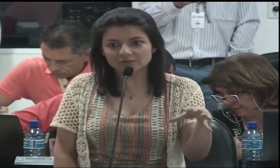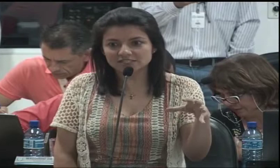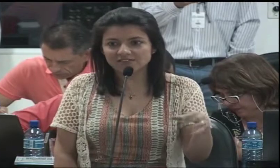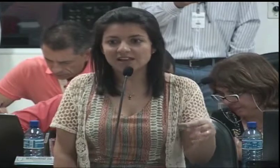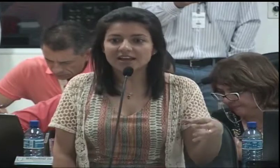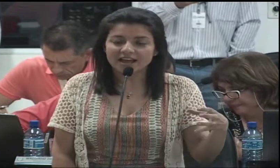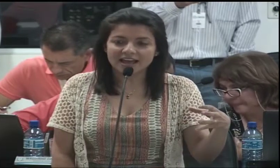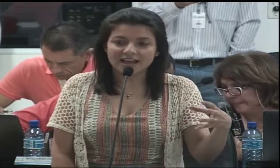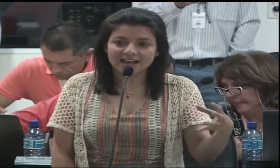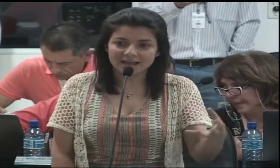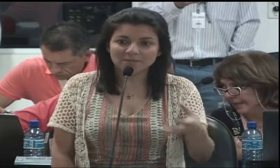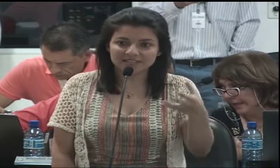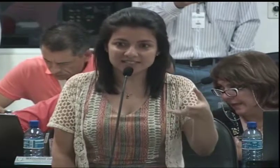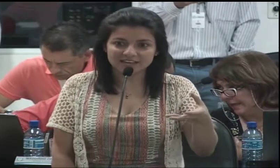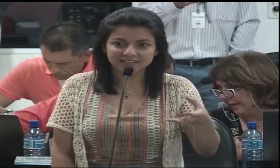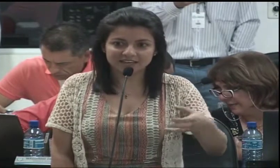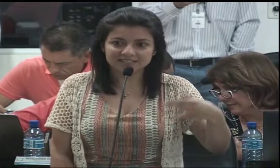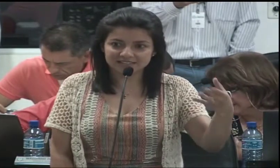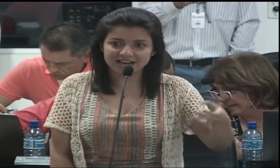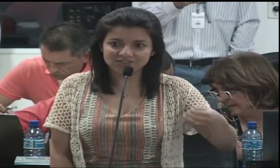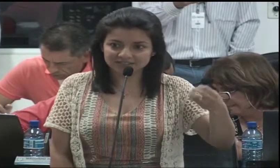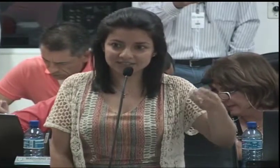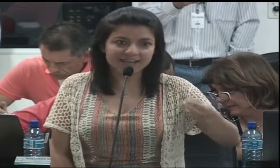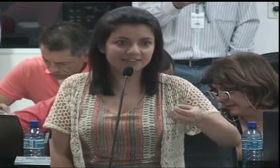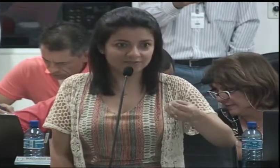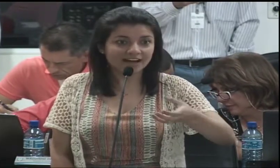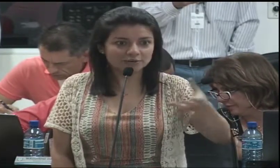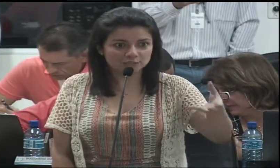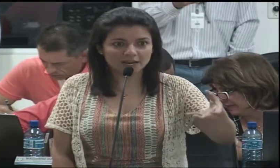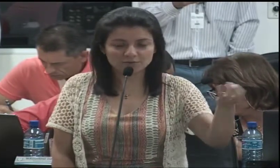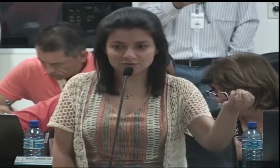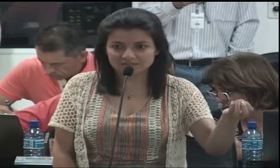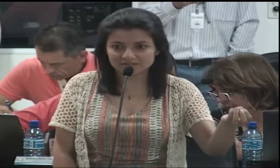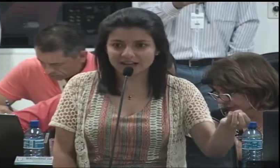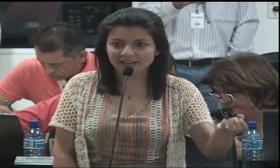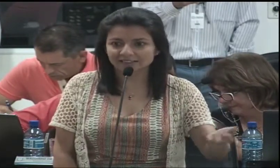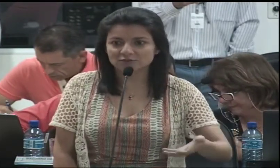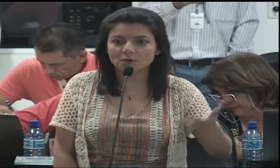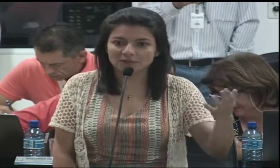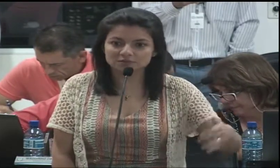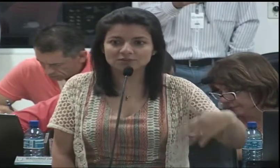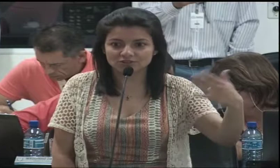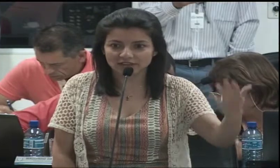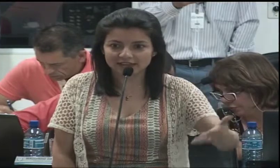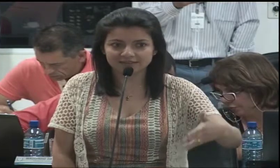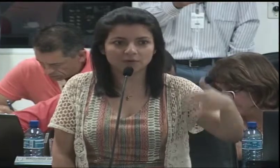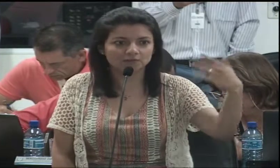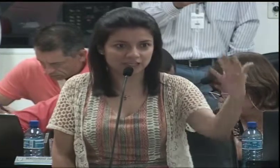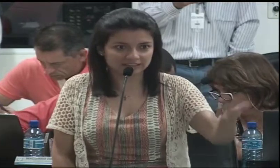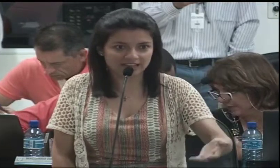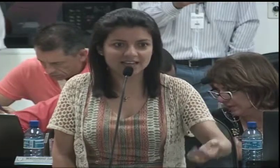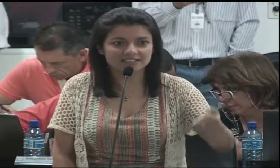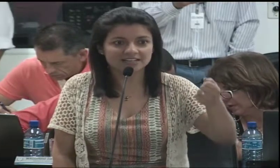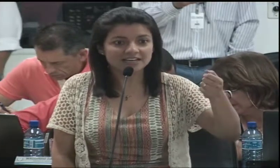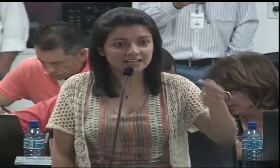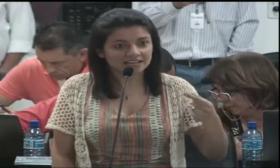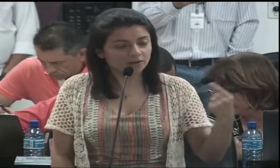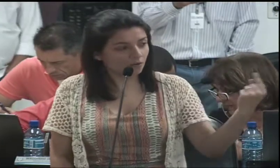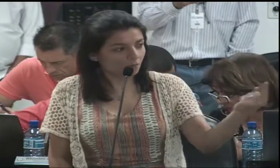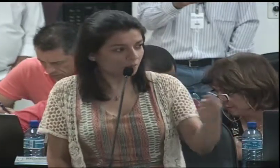Nibrale, inclusive, representa a cidade, tem vários prêmios de destaque nas competições de gateball, de